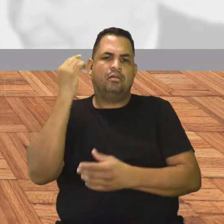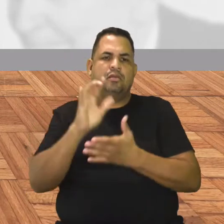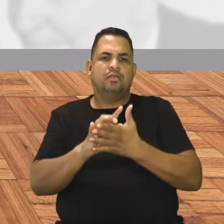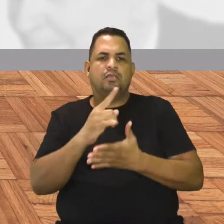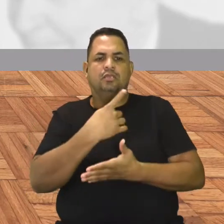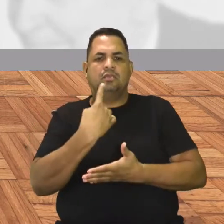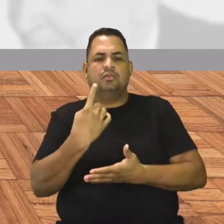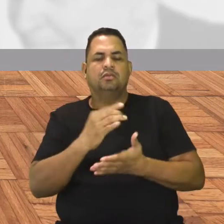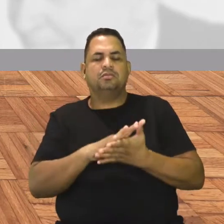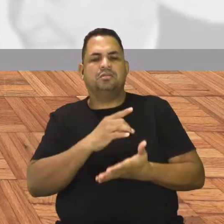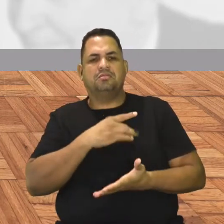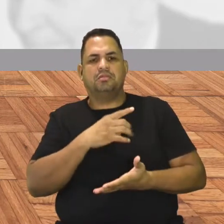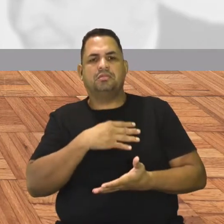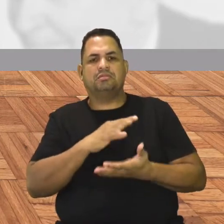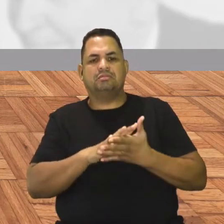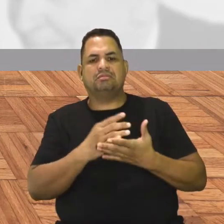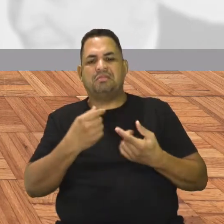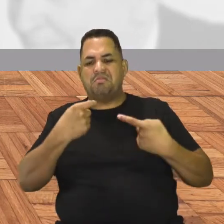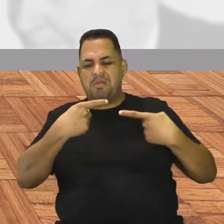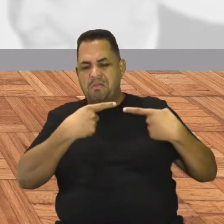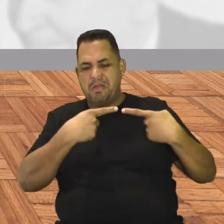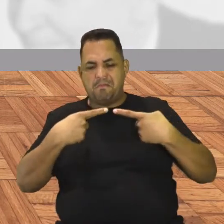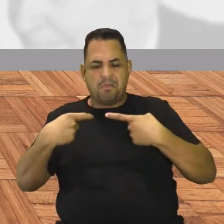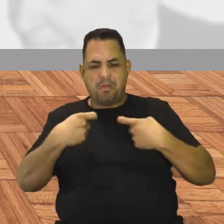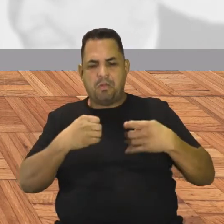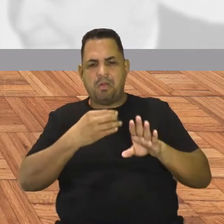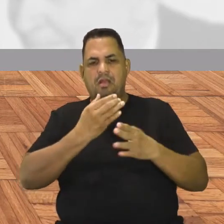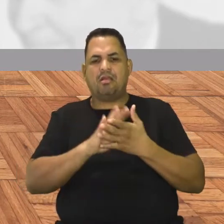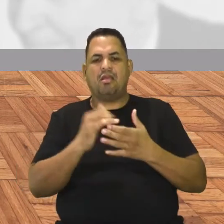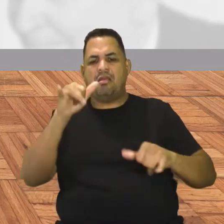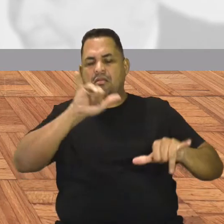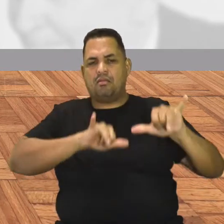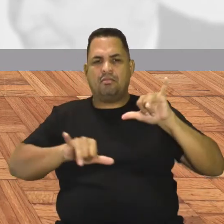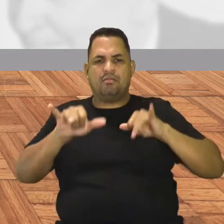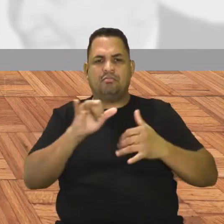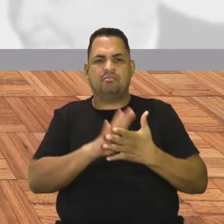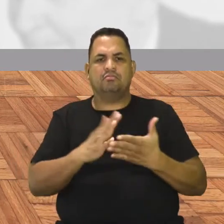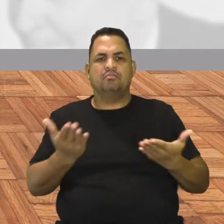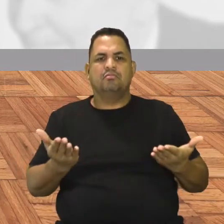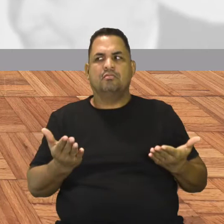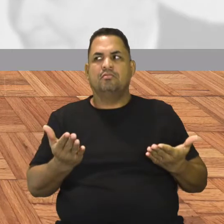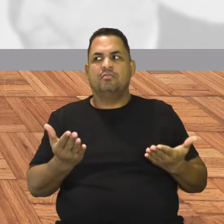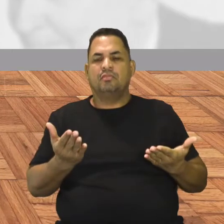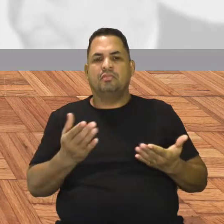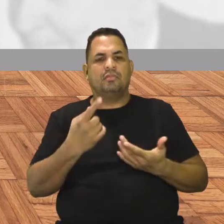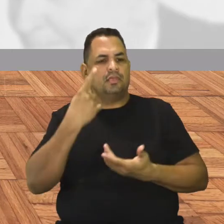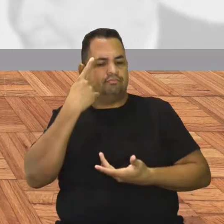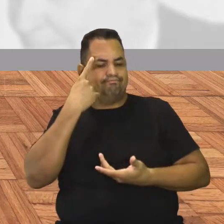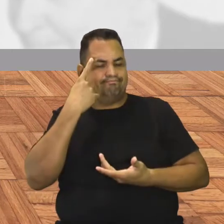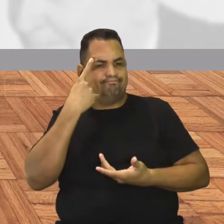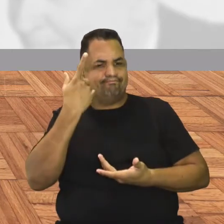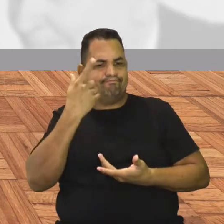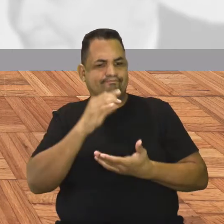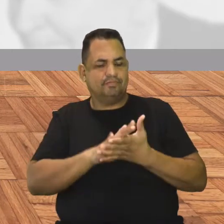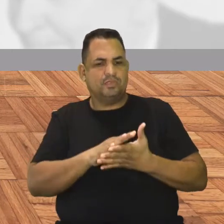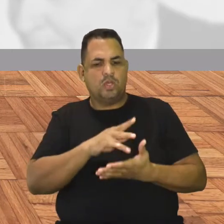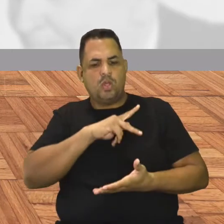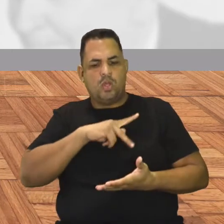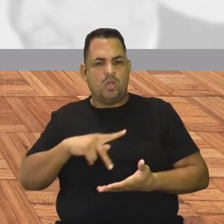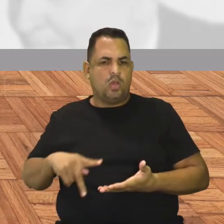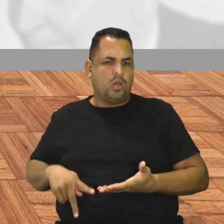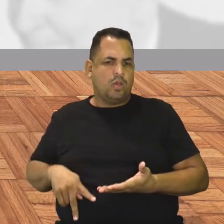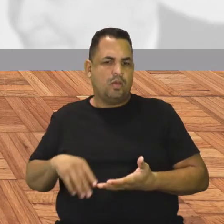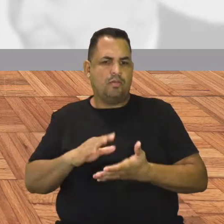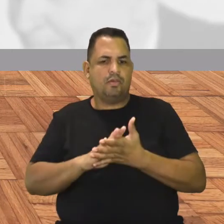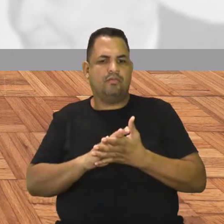nós morríamos de medo de uma guerra nuclear. Porque a gente até costumava dizer, já pensou se o presidente dos Estados Unidos acorda com a